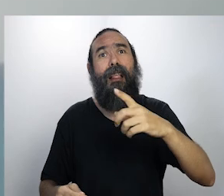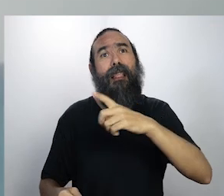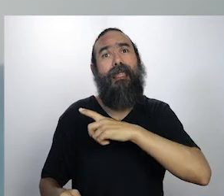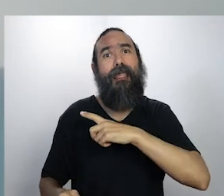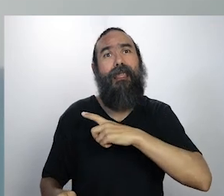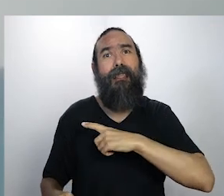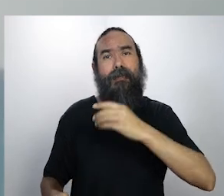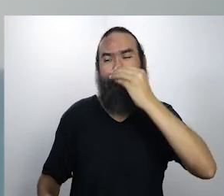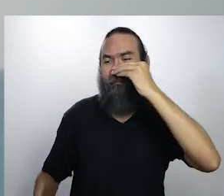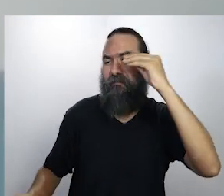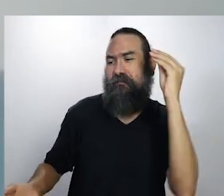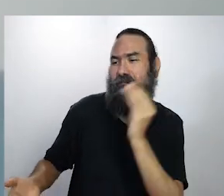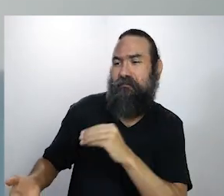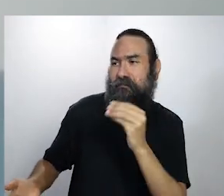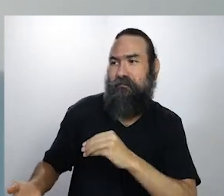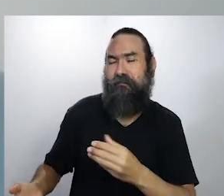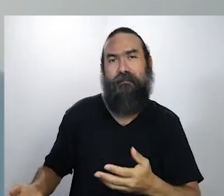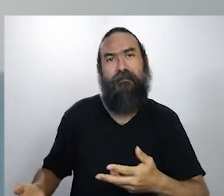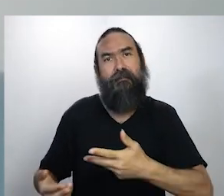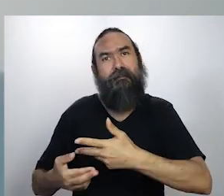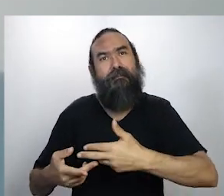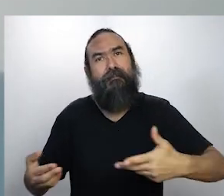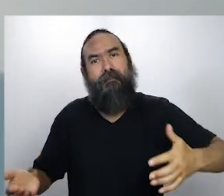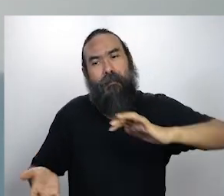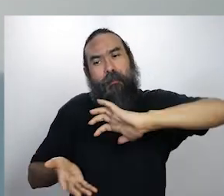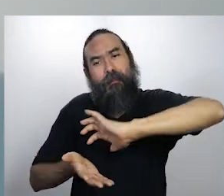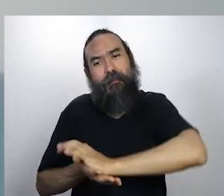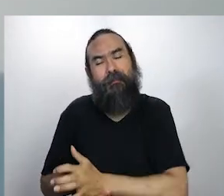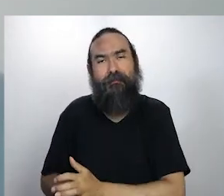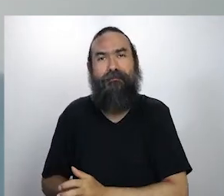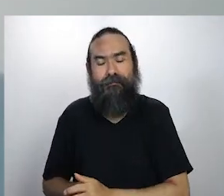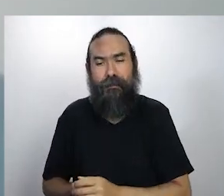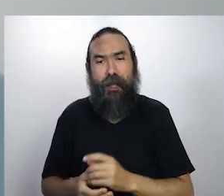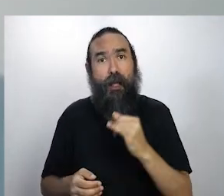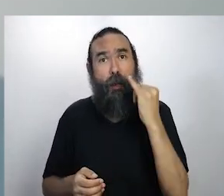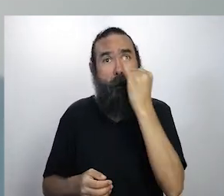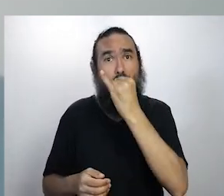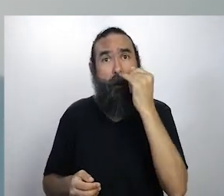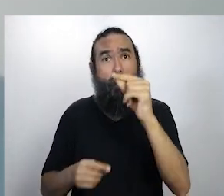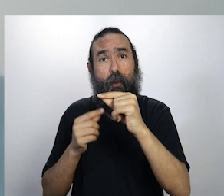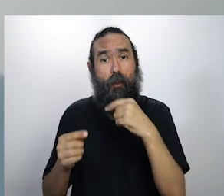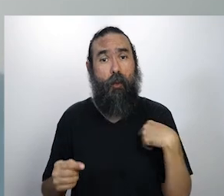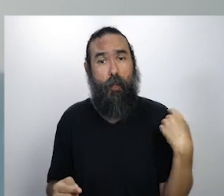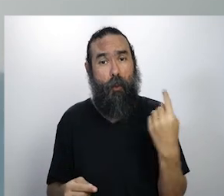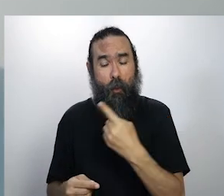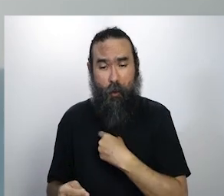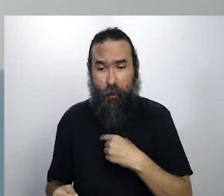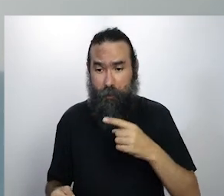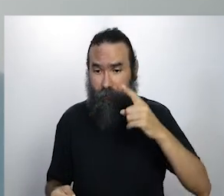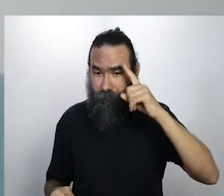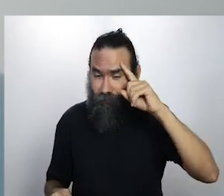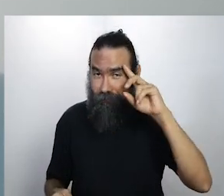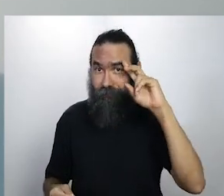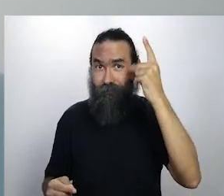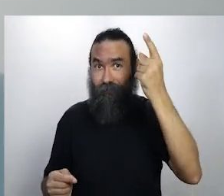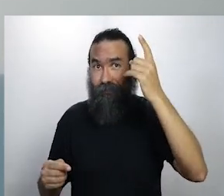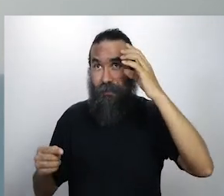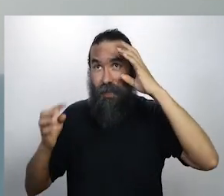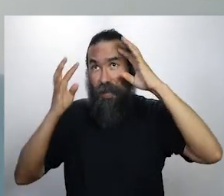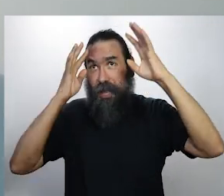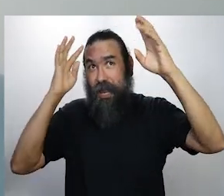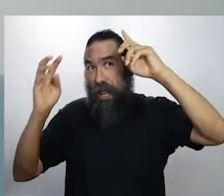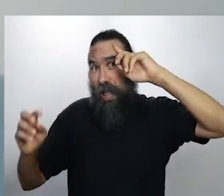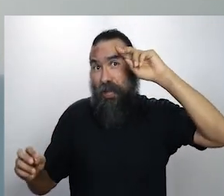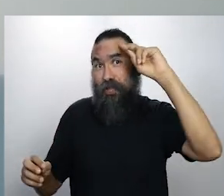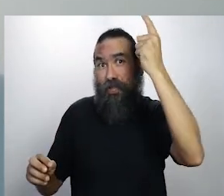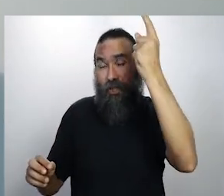está aí estabelecido, eu acho que isso é fundamental para que a gente desperte a criatividade, né? Nós trabalhamos